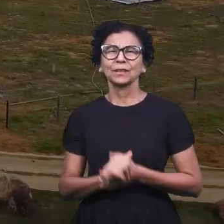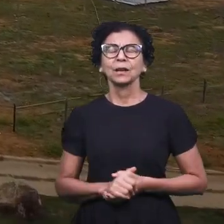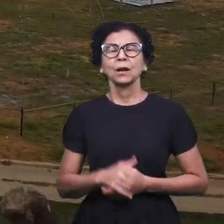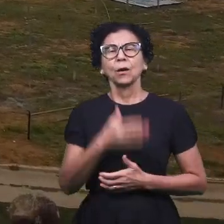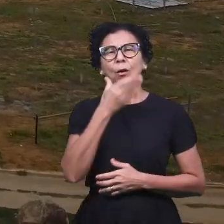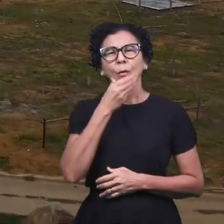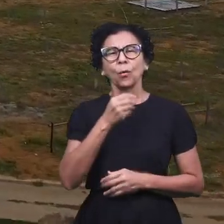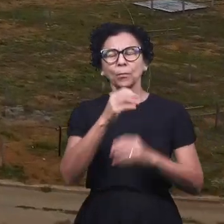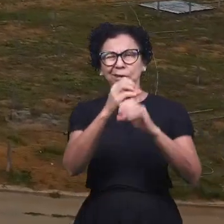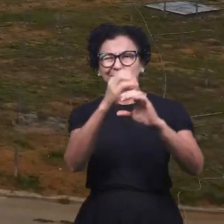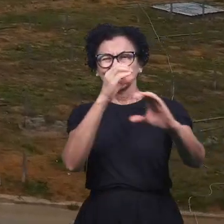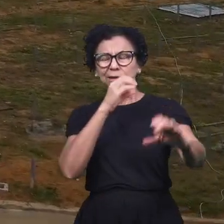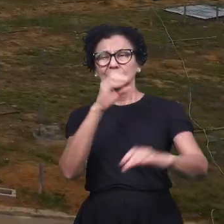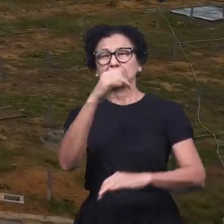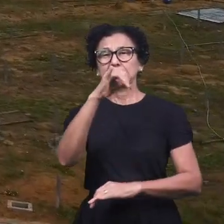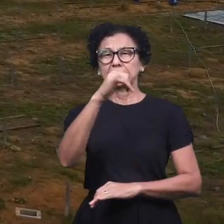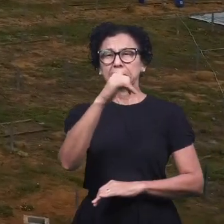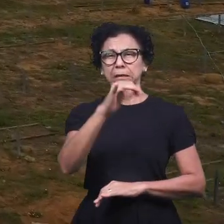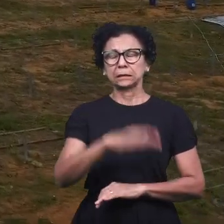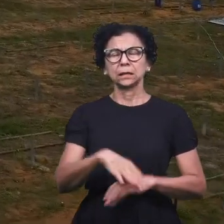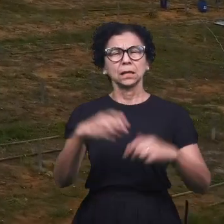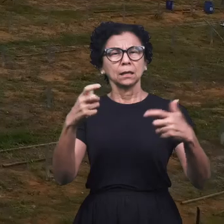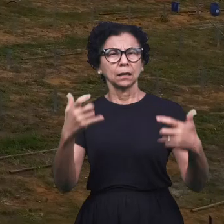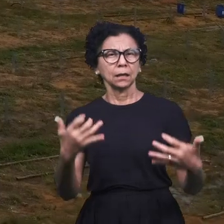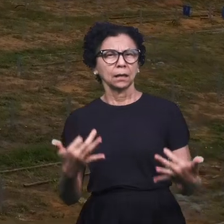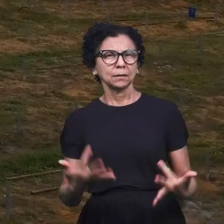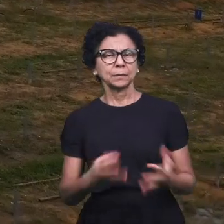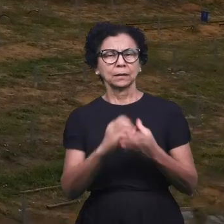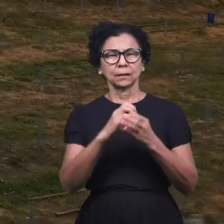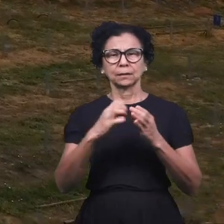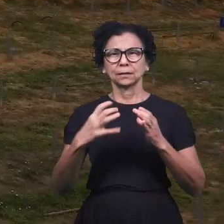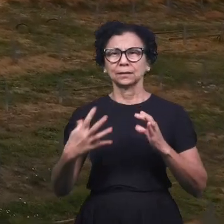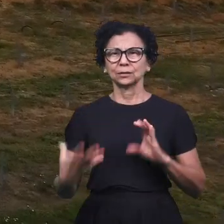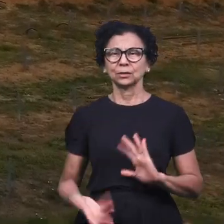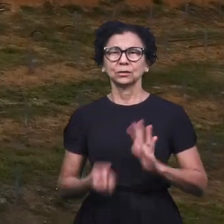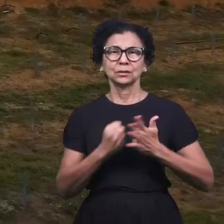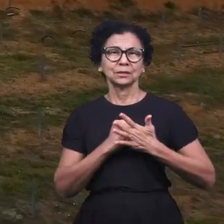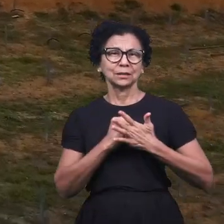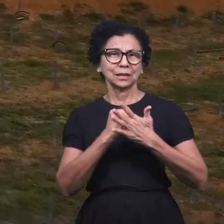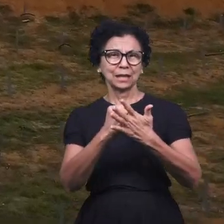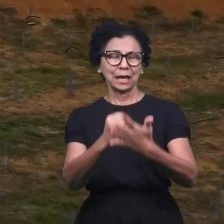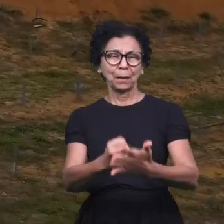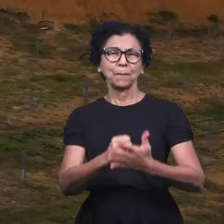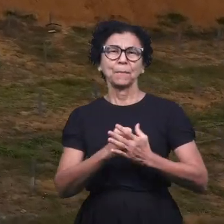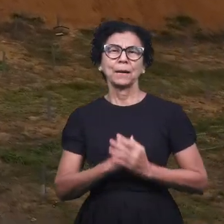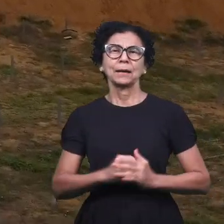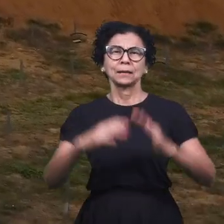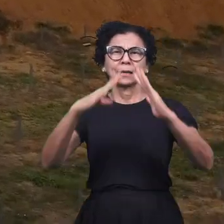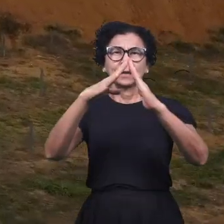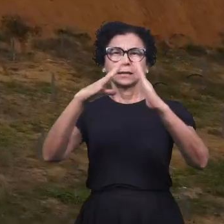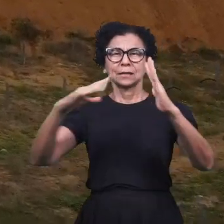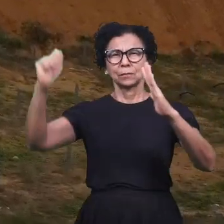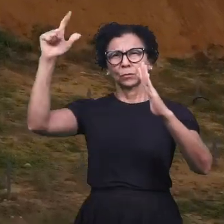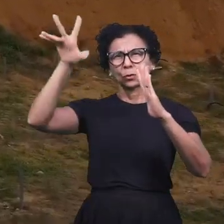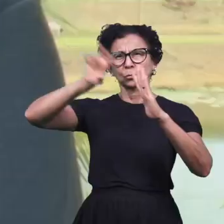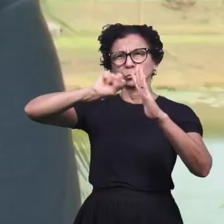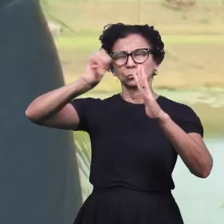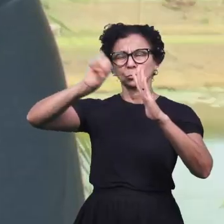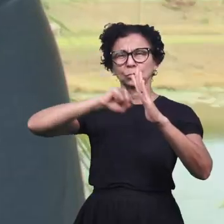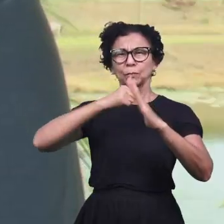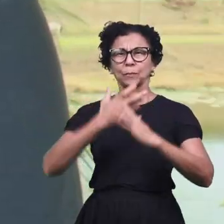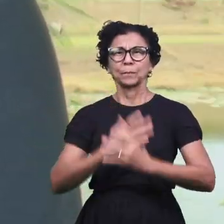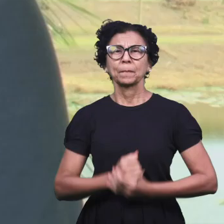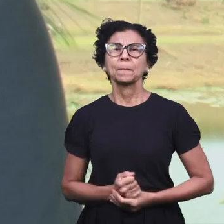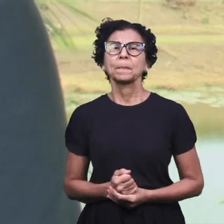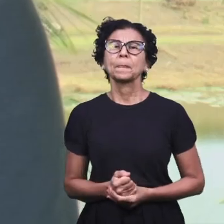engenheiro eletricista Marco Aurélio nos conta os principais aspectos que favorecem essa produção de energia solar no local. Então, para